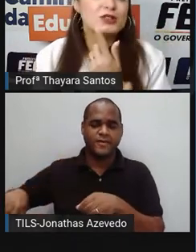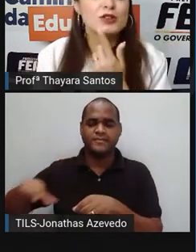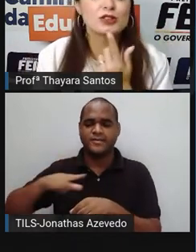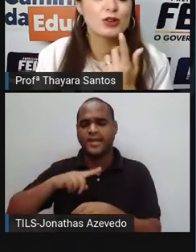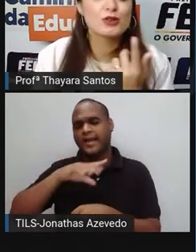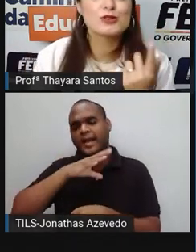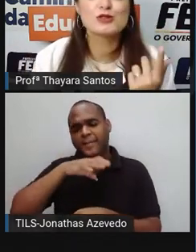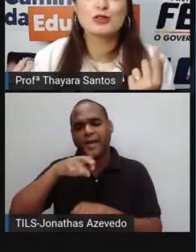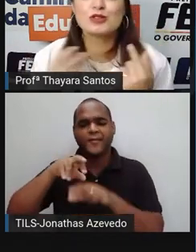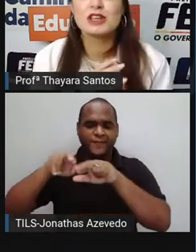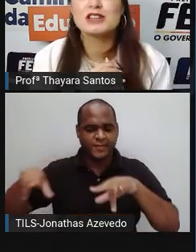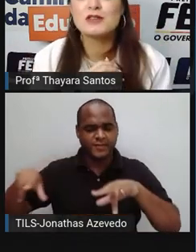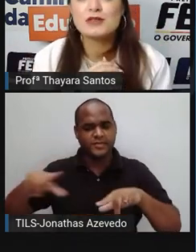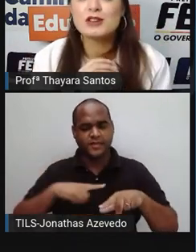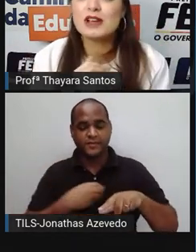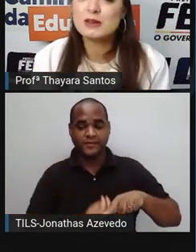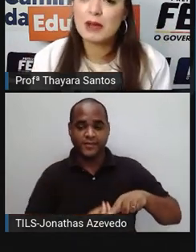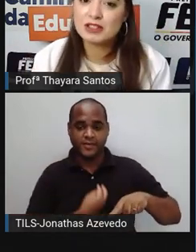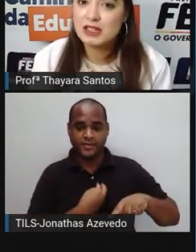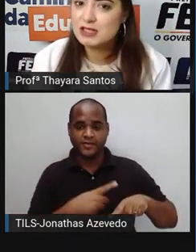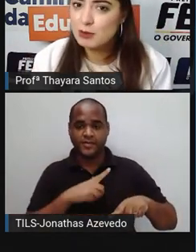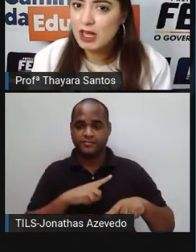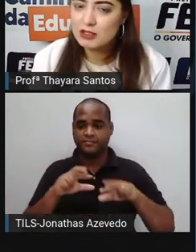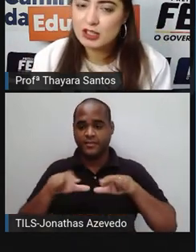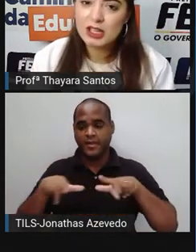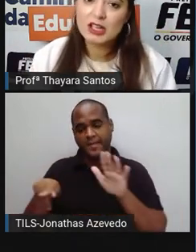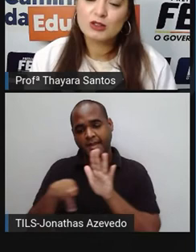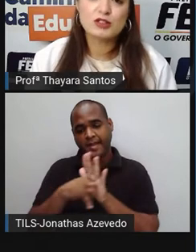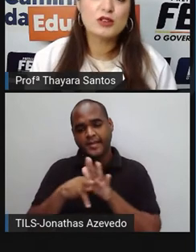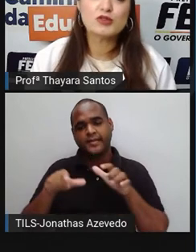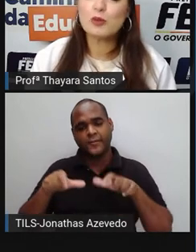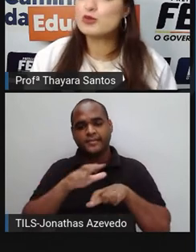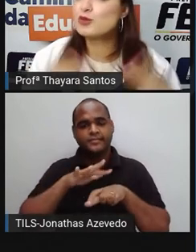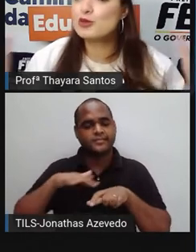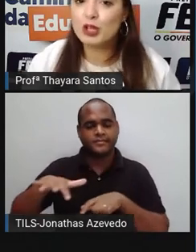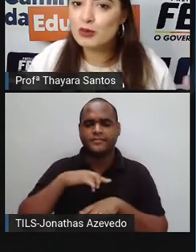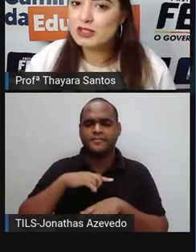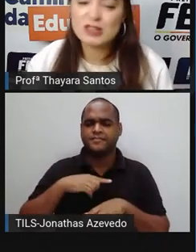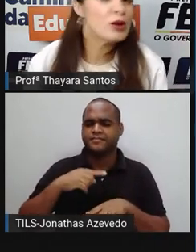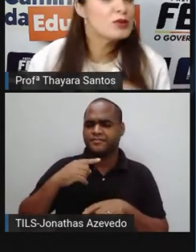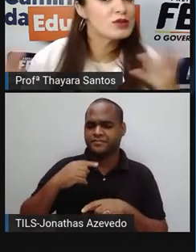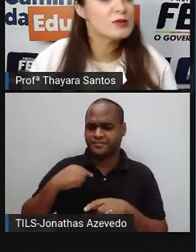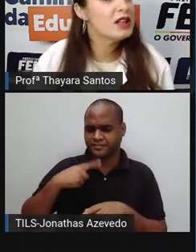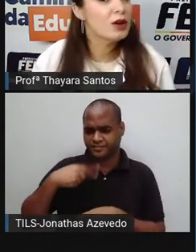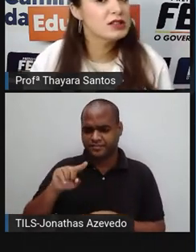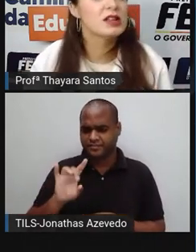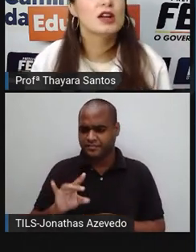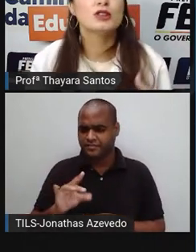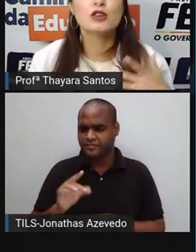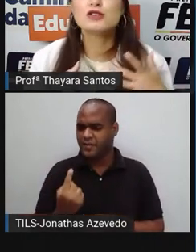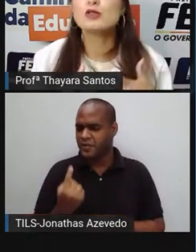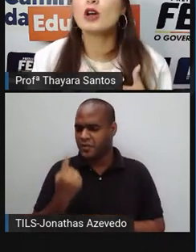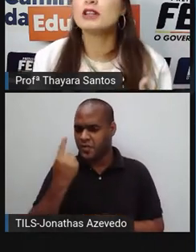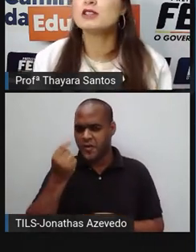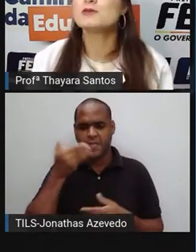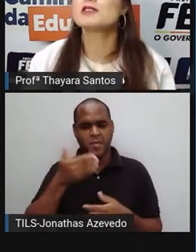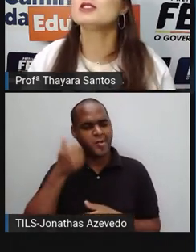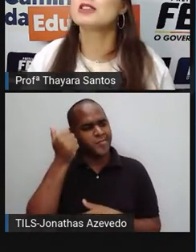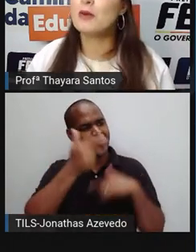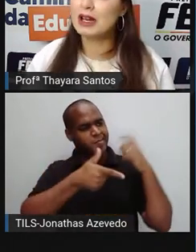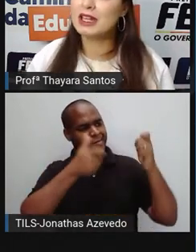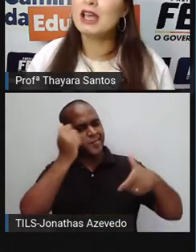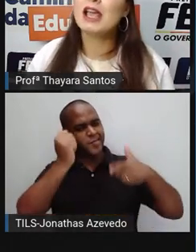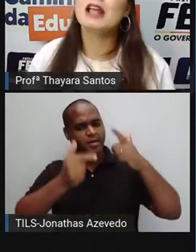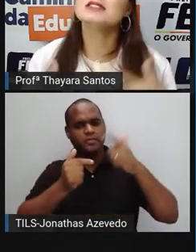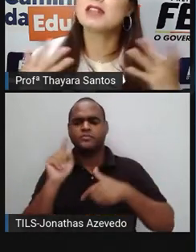animais de todos os outros seres vivos que fazem parte desse ambiente Nós não somos os únicos em somos os melhores em todos os organismos